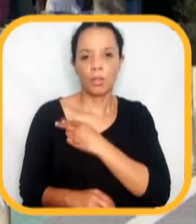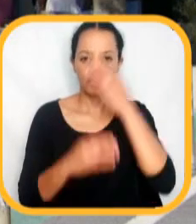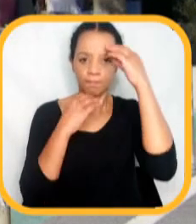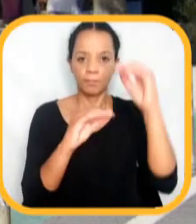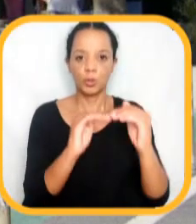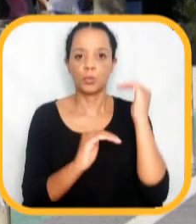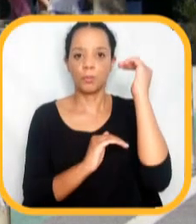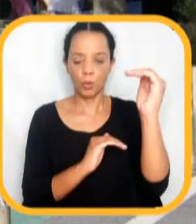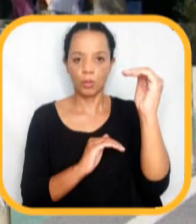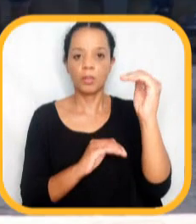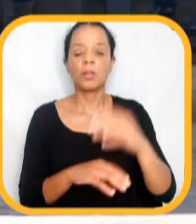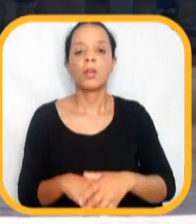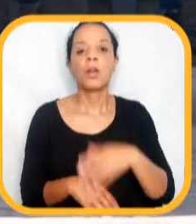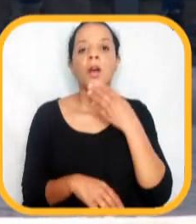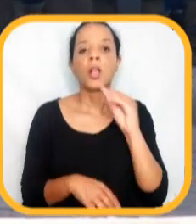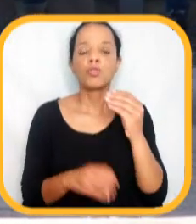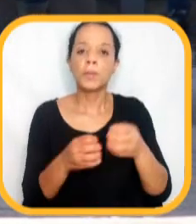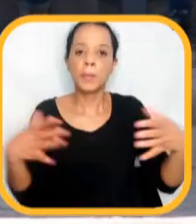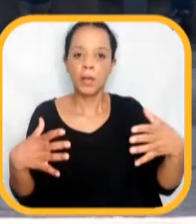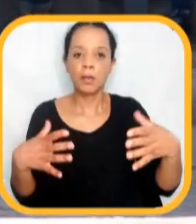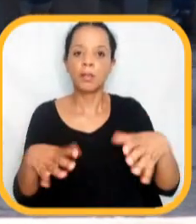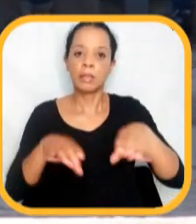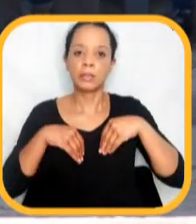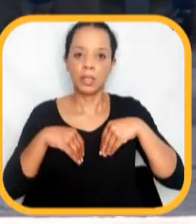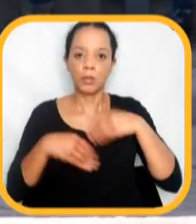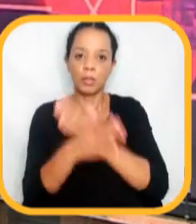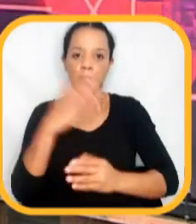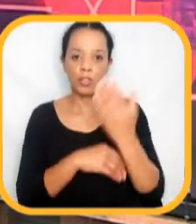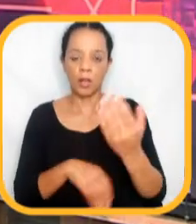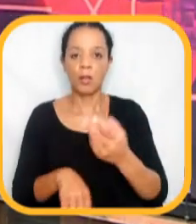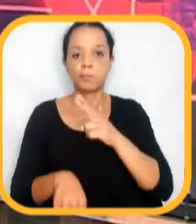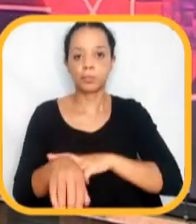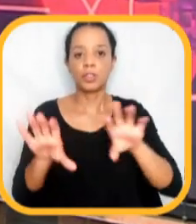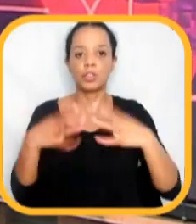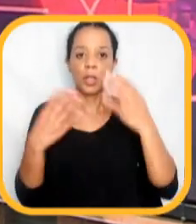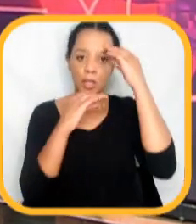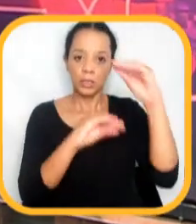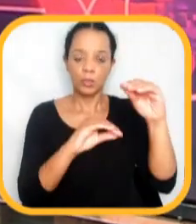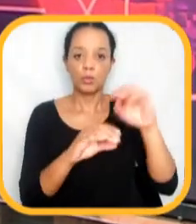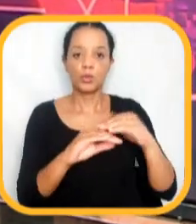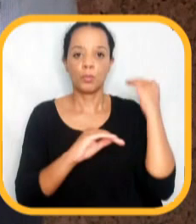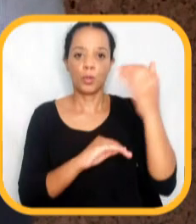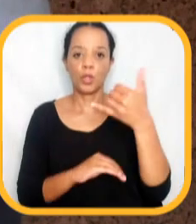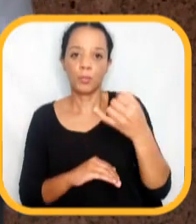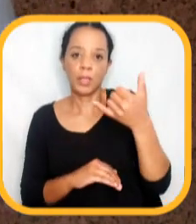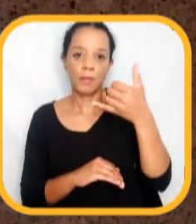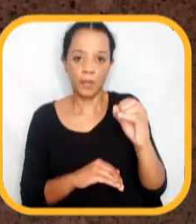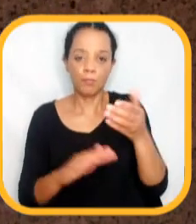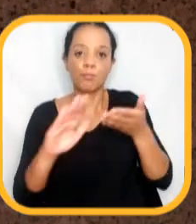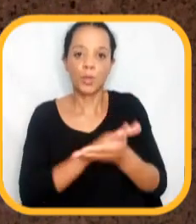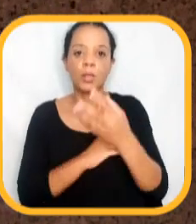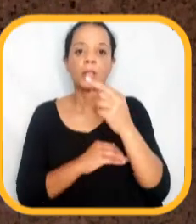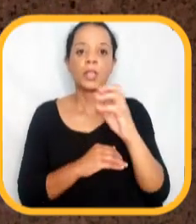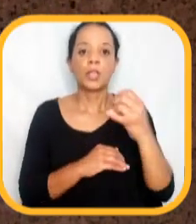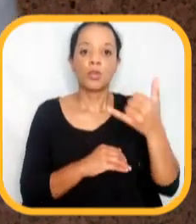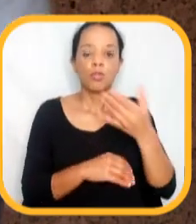As instituições de ensino superior recebem cada vez mais estudantes com deficiências. Segundo a Direção-Geral do Ensino Superior, em 2020